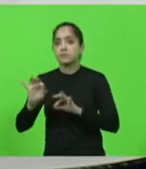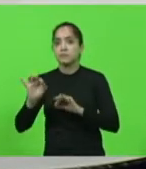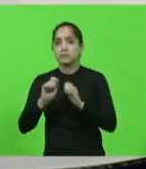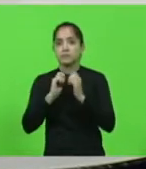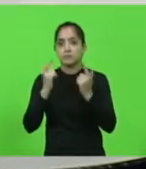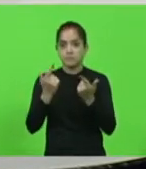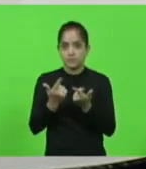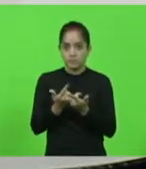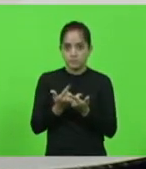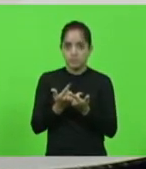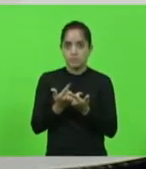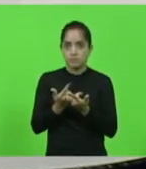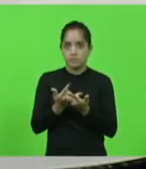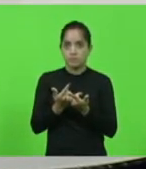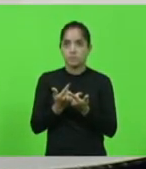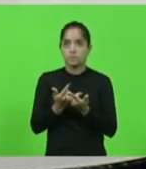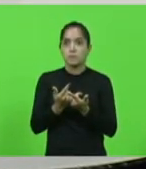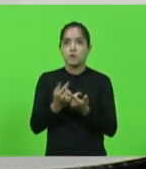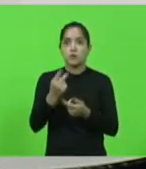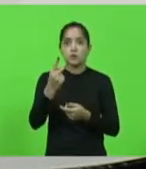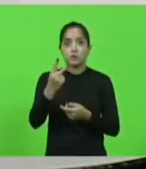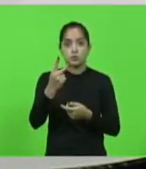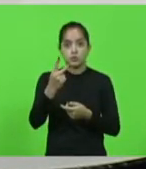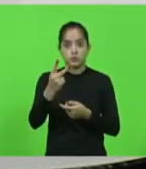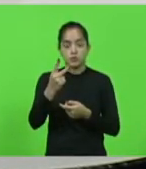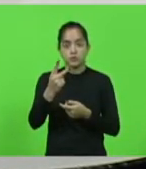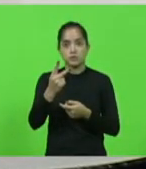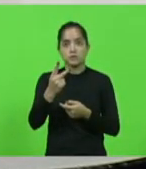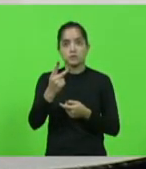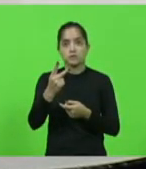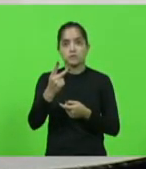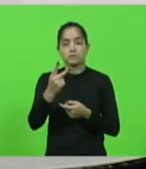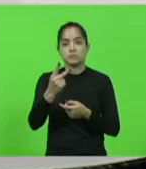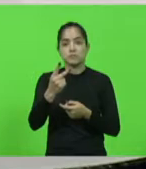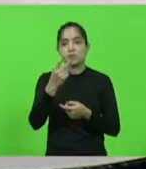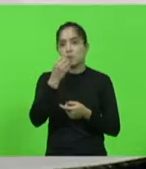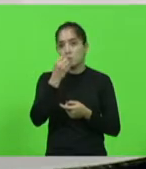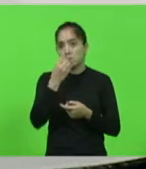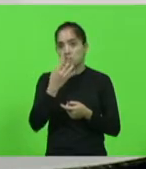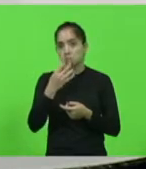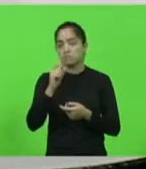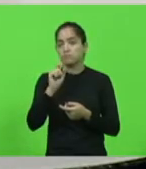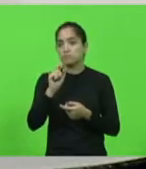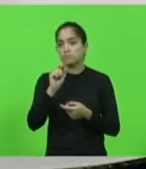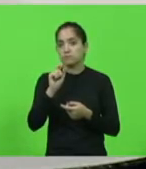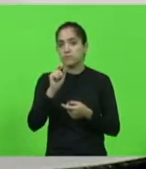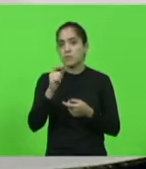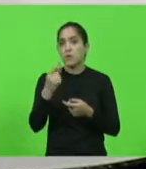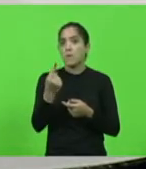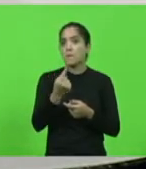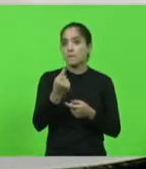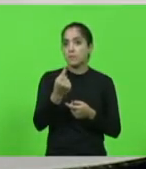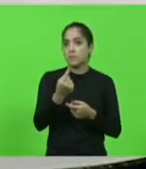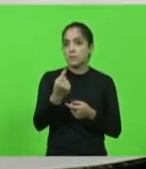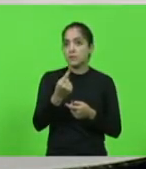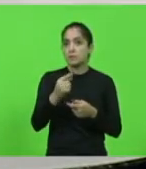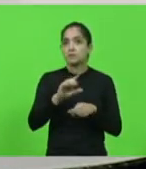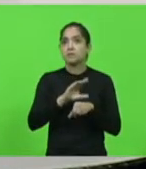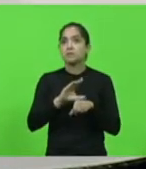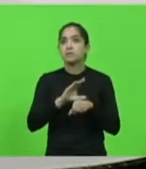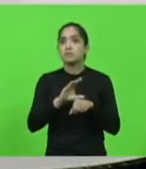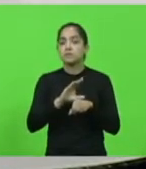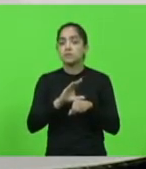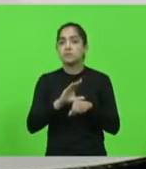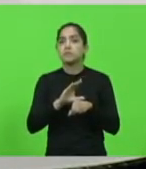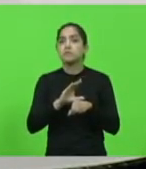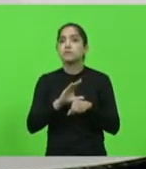tivemos dois grandes sucessos. O primeiro deles marca a constituição, em